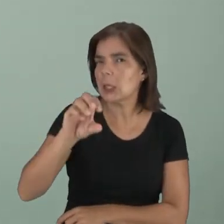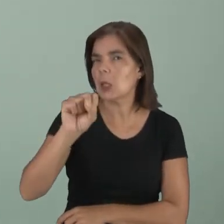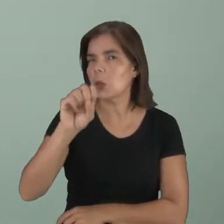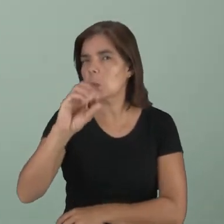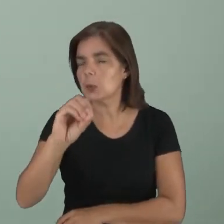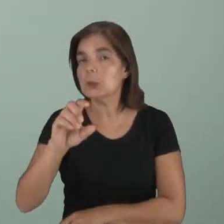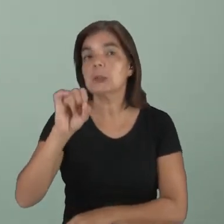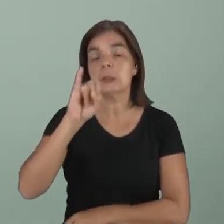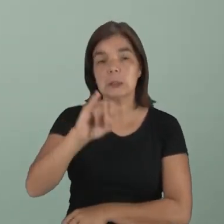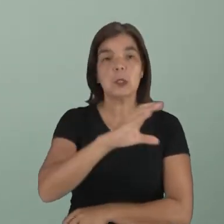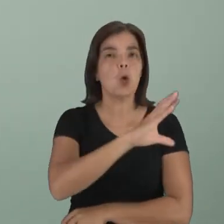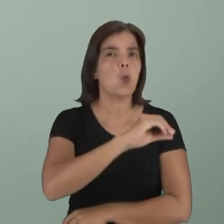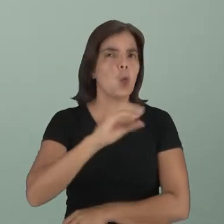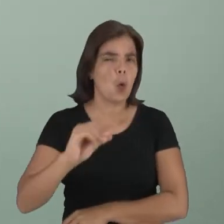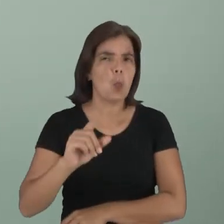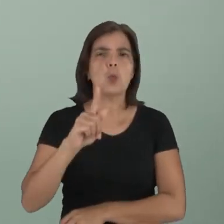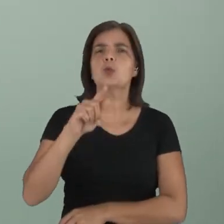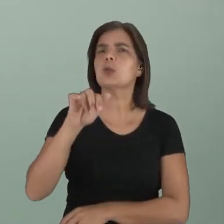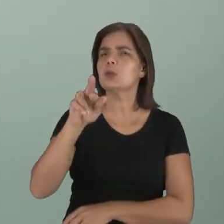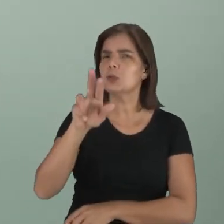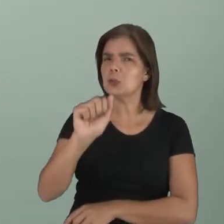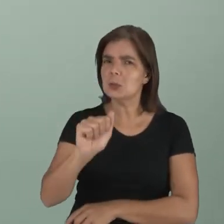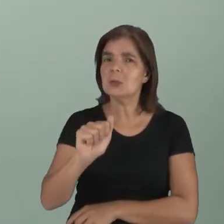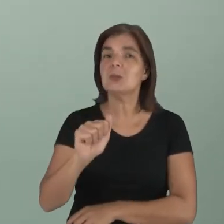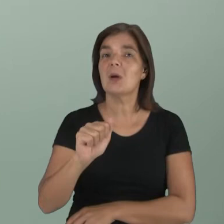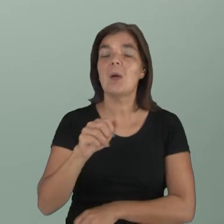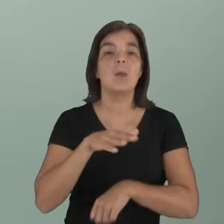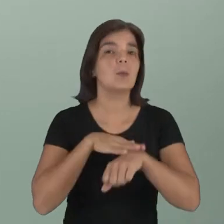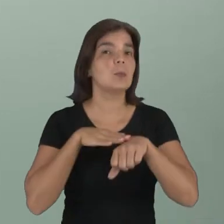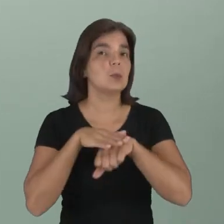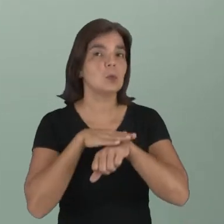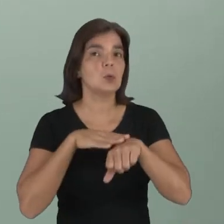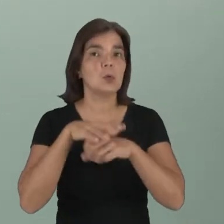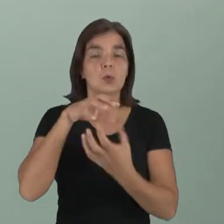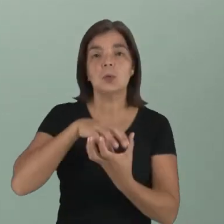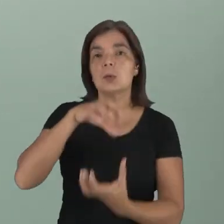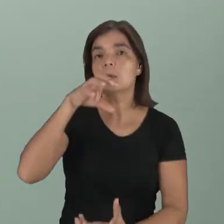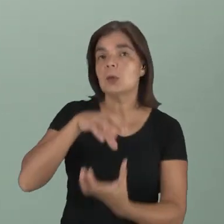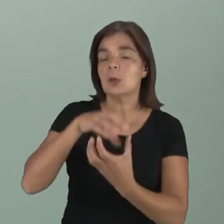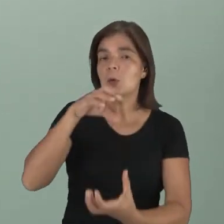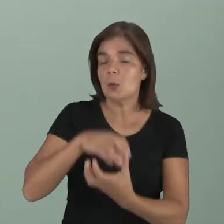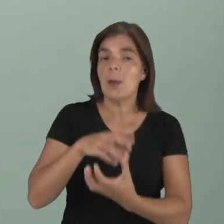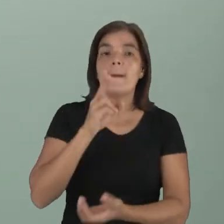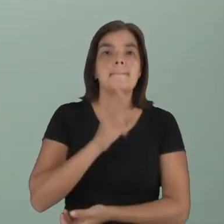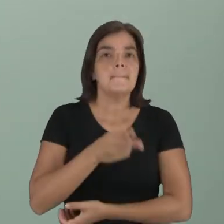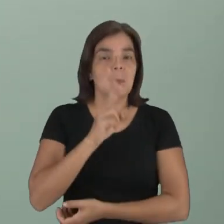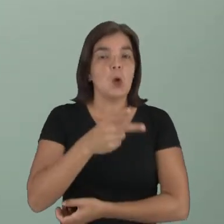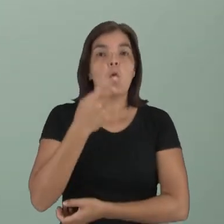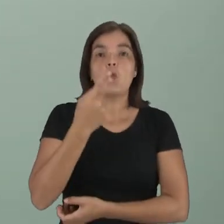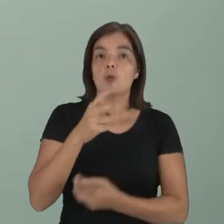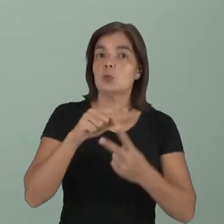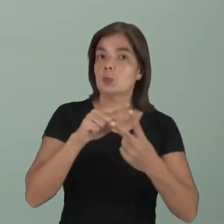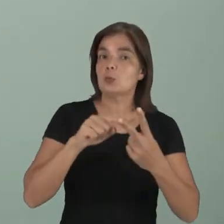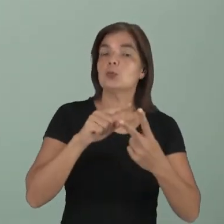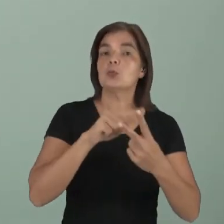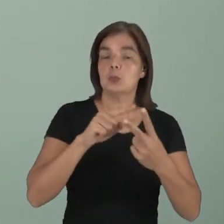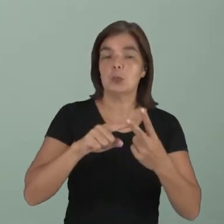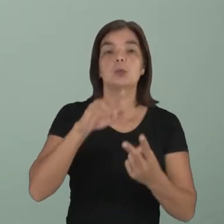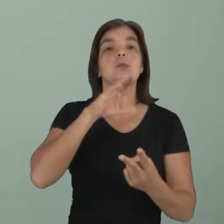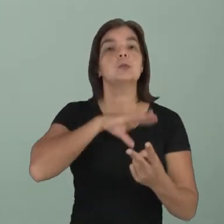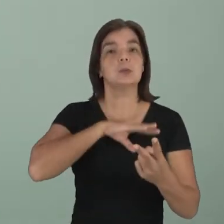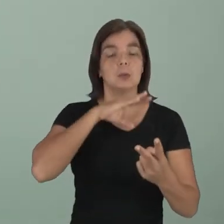anos, se esse adolescente usar muita gíria para conversar com esse idoso, mesmo os dois falando